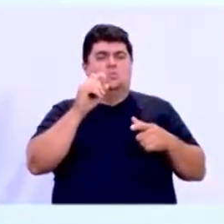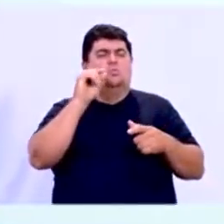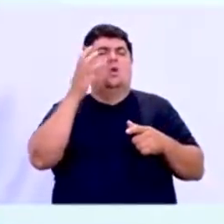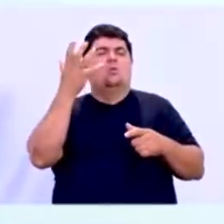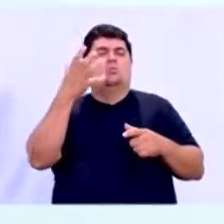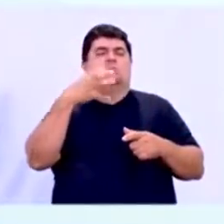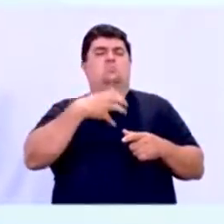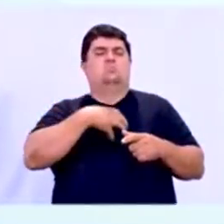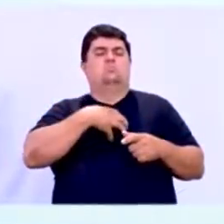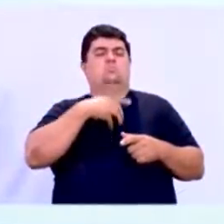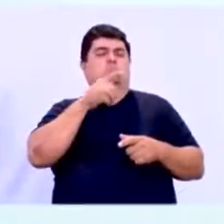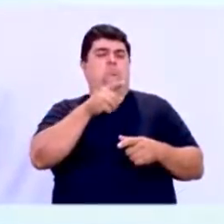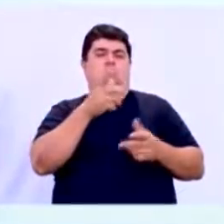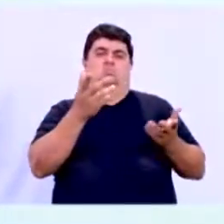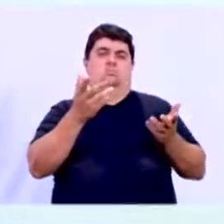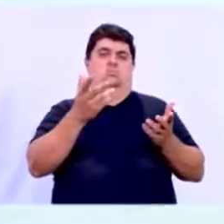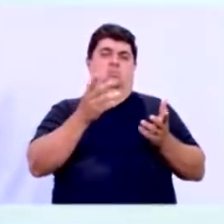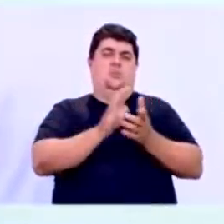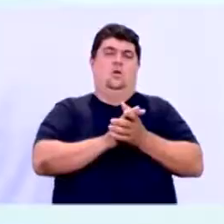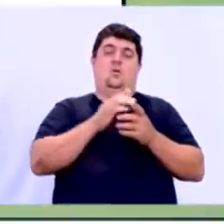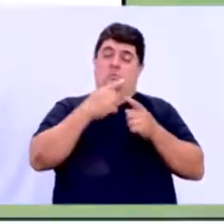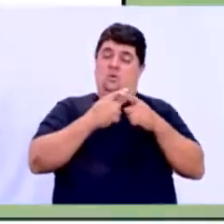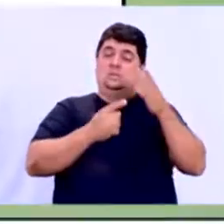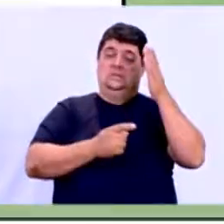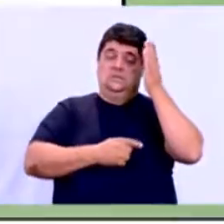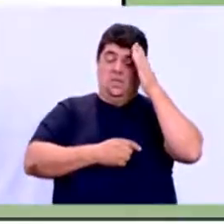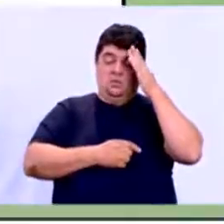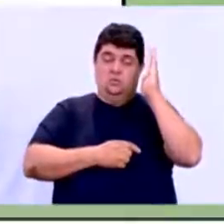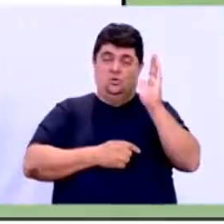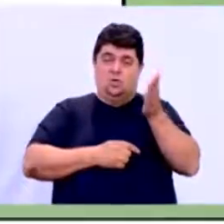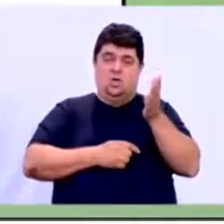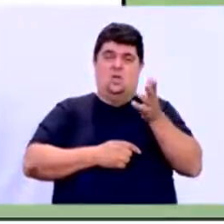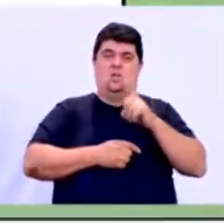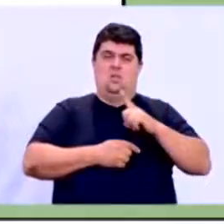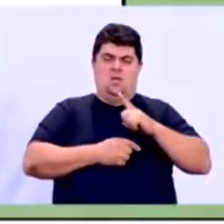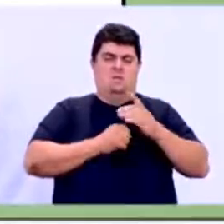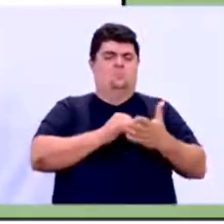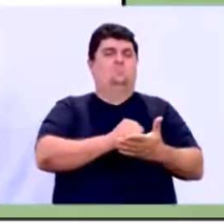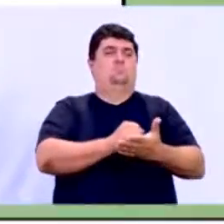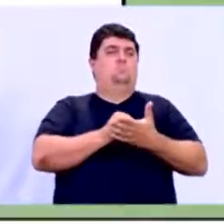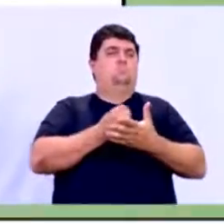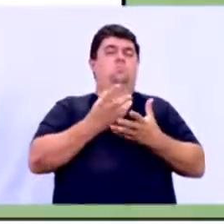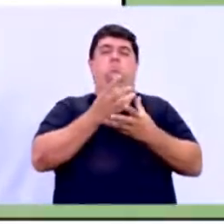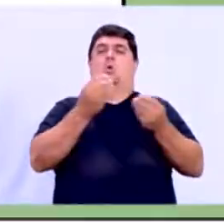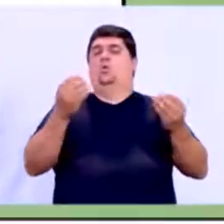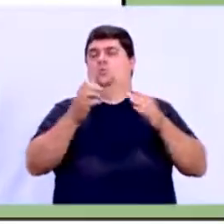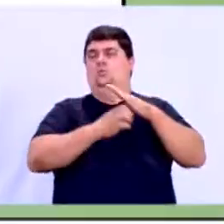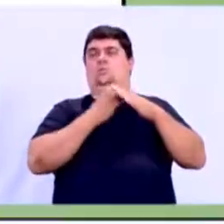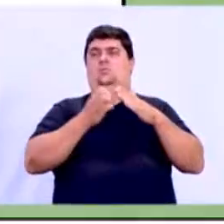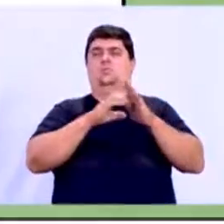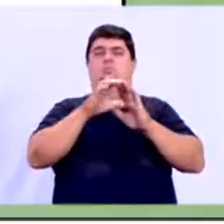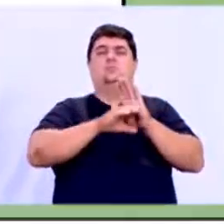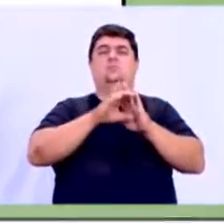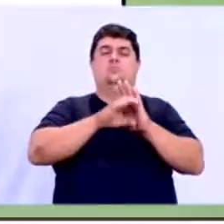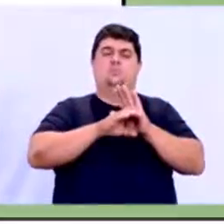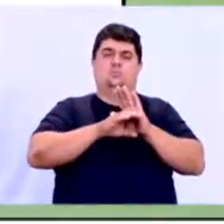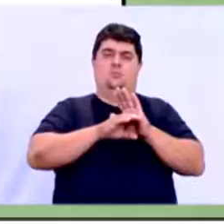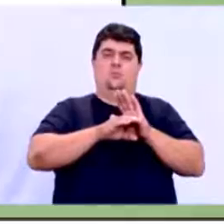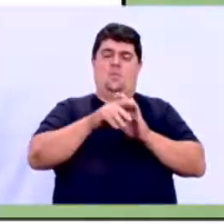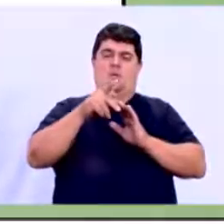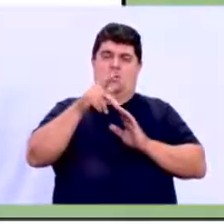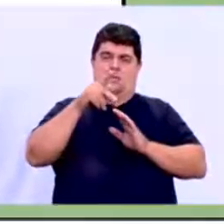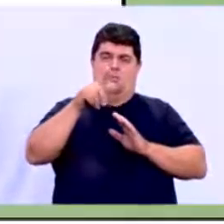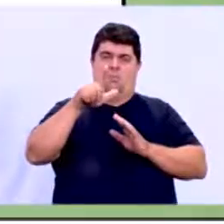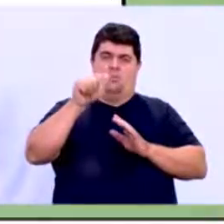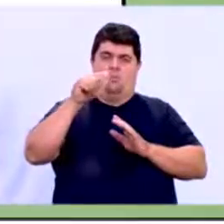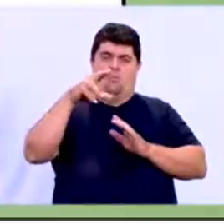negócio, né? Então, porque a gente sabe que o plano de negócio ele acaba trazendo alguma vantagem. Então, vamos ver o conceito. O plano de negócio é